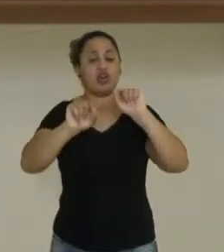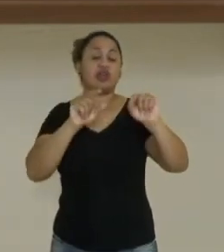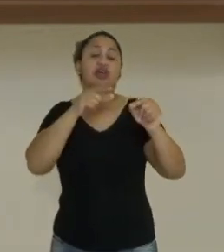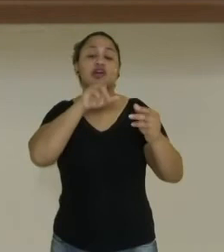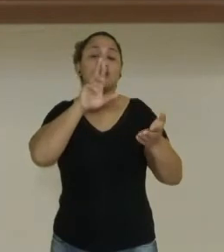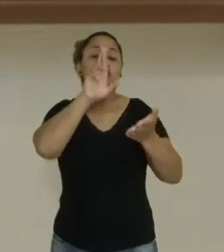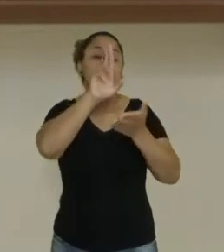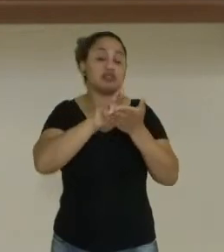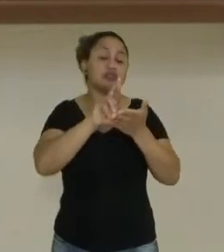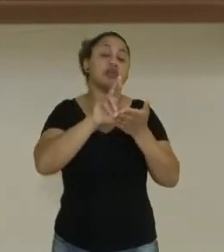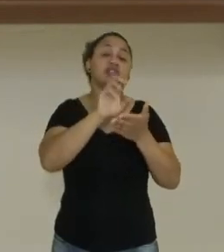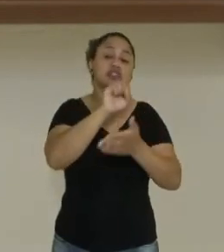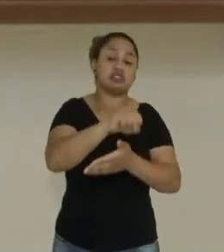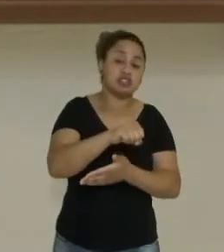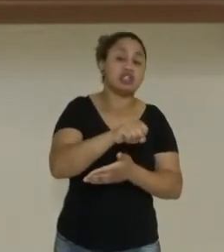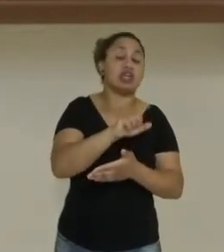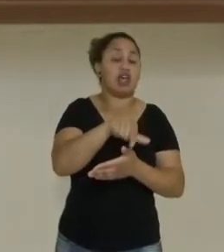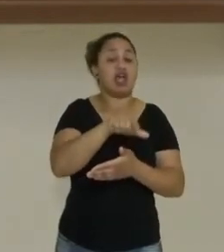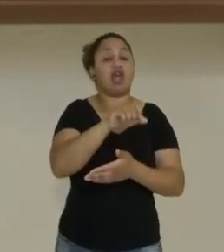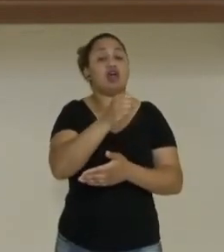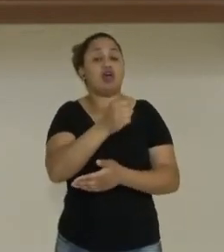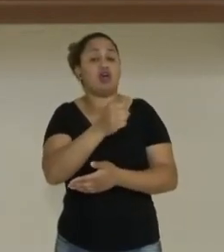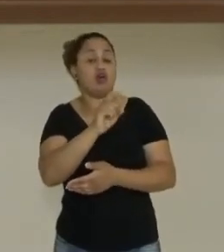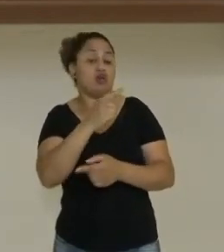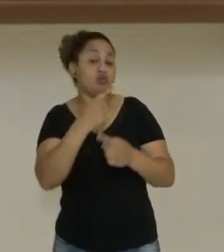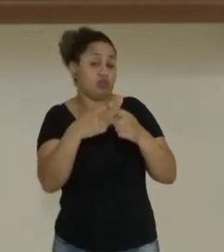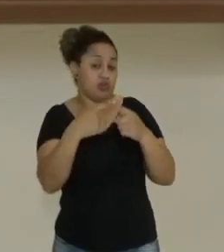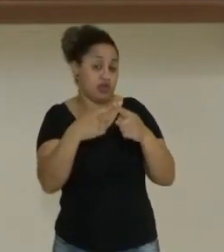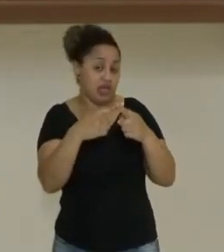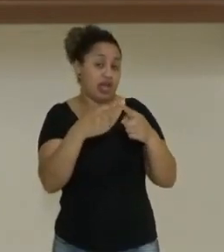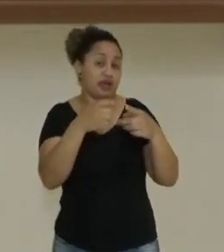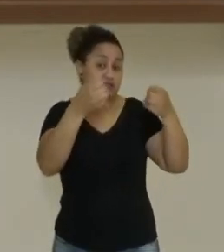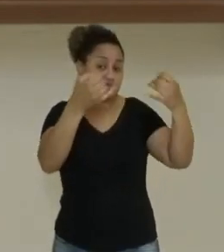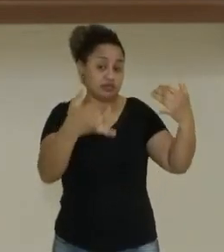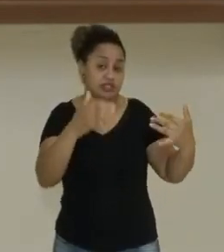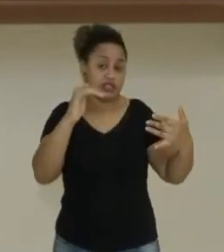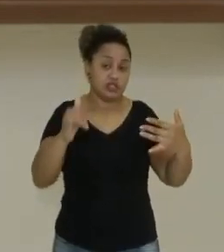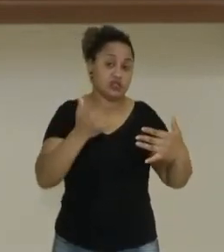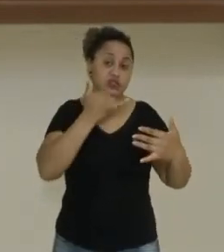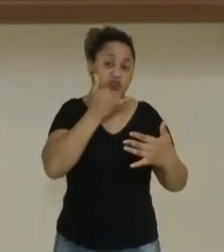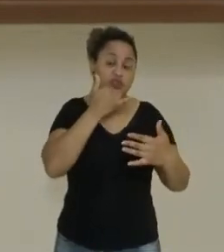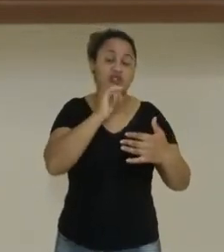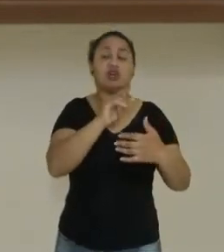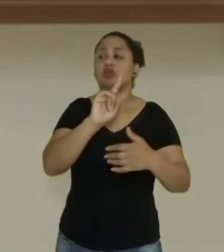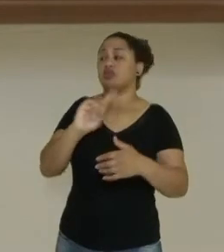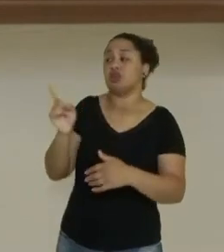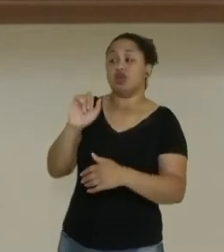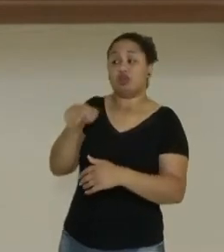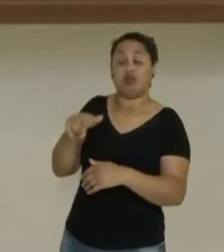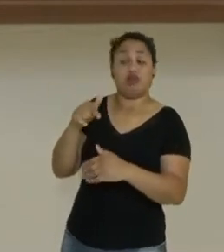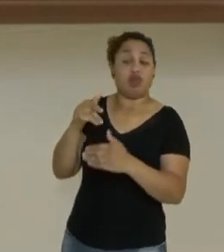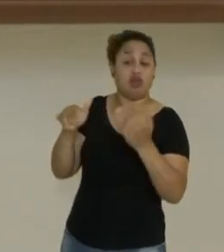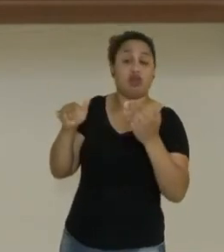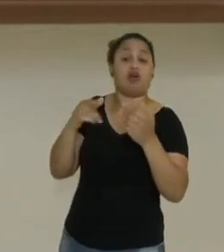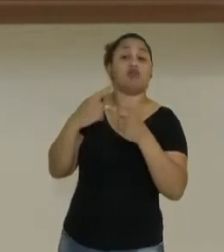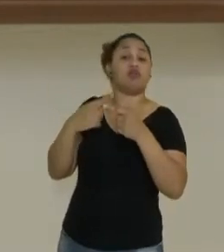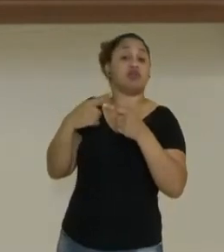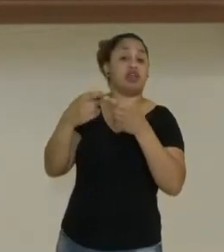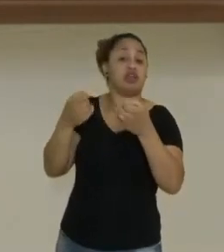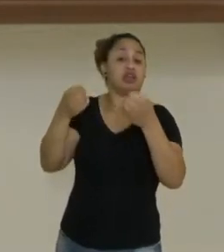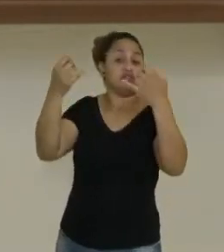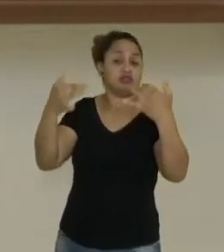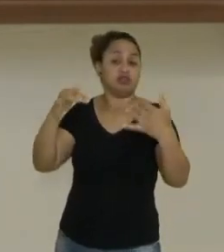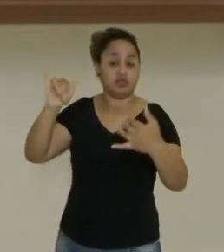resolução aí, dizendo sim, este é e por quê, né? Para você explicar. Ou este não é e por quê também, gente,